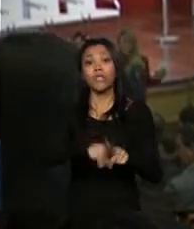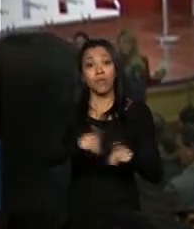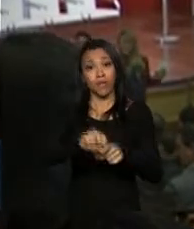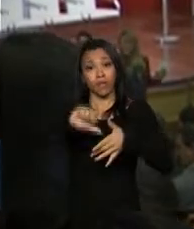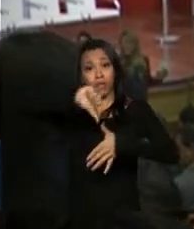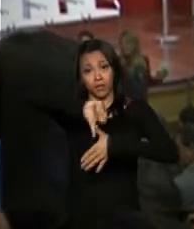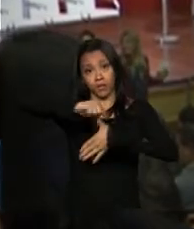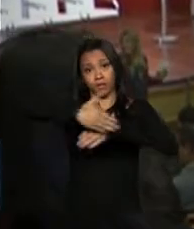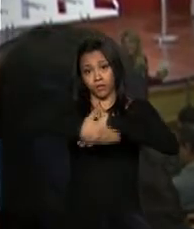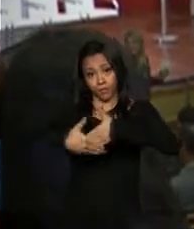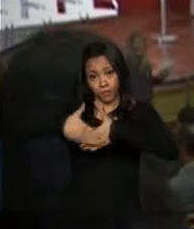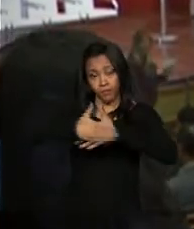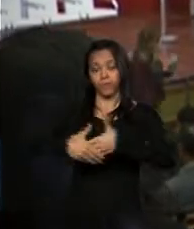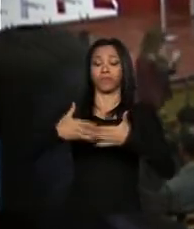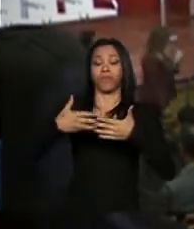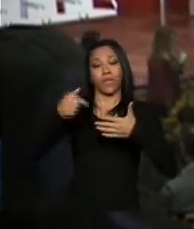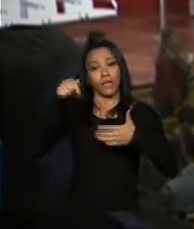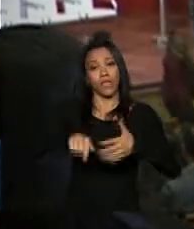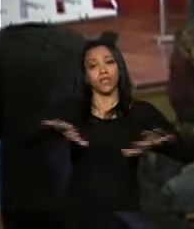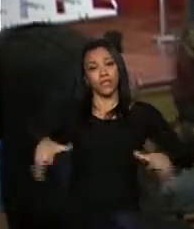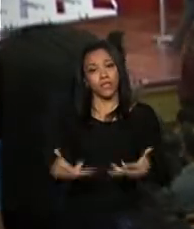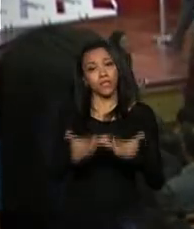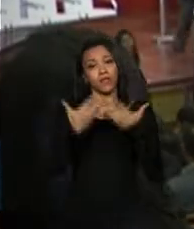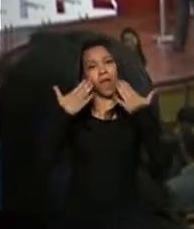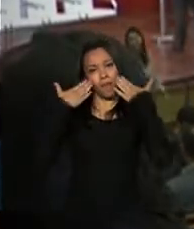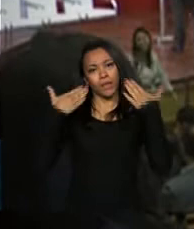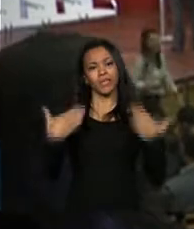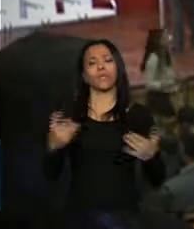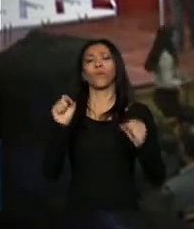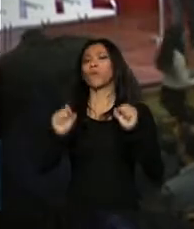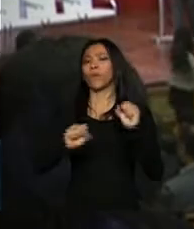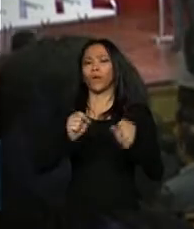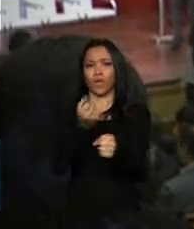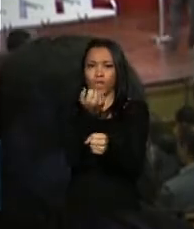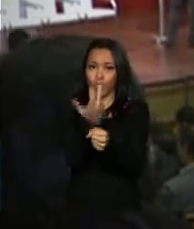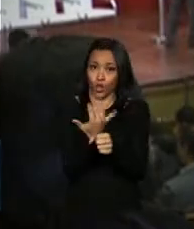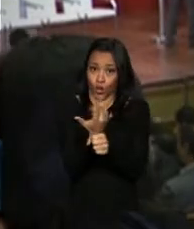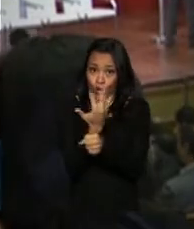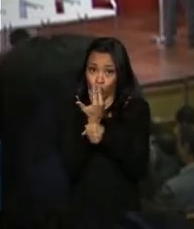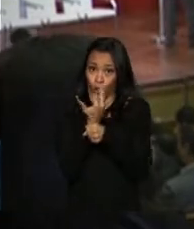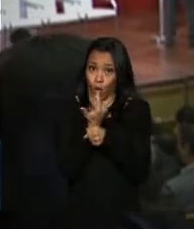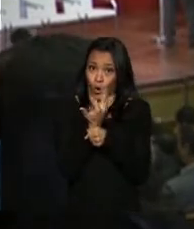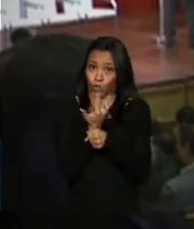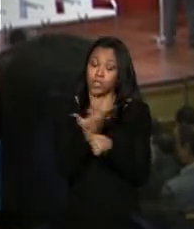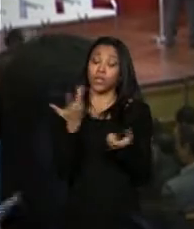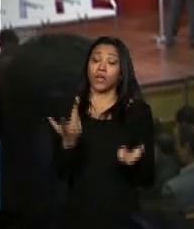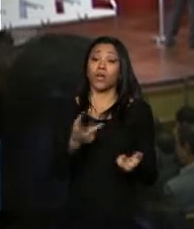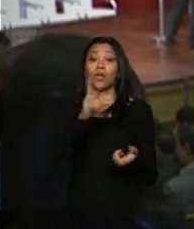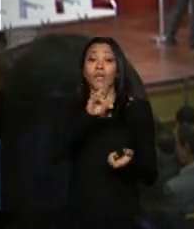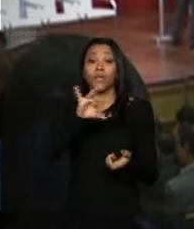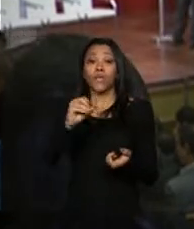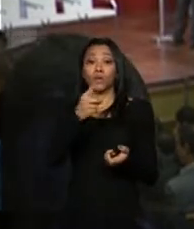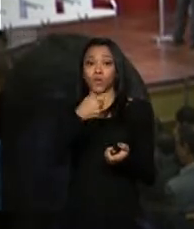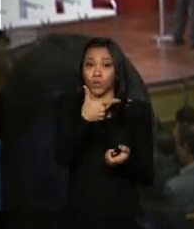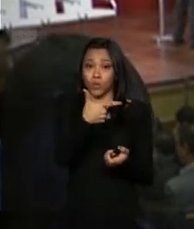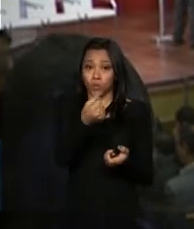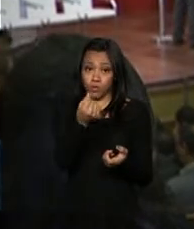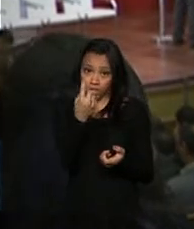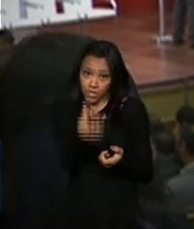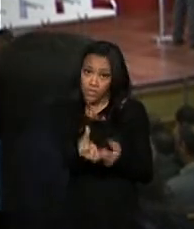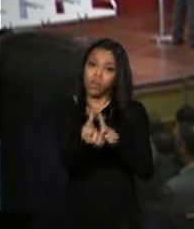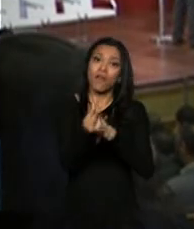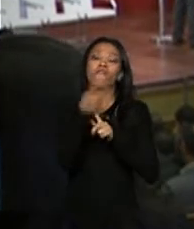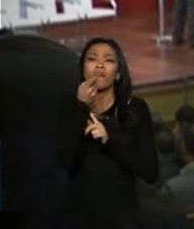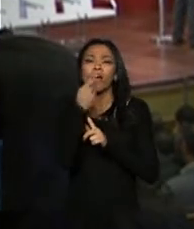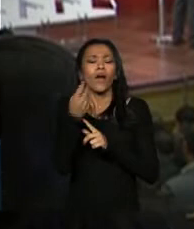durante essa cerimônia, além de apresentar a tocha ao público, o Comitê Organizador Rio 2016 também vai anunciar quais